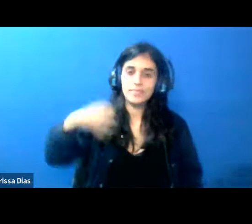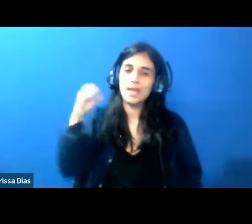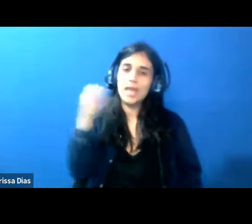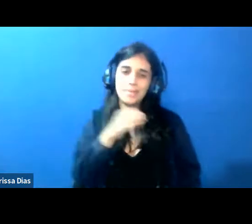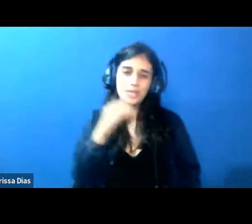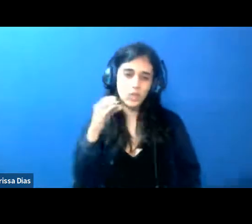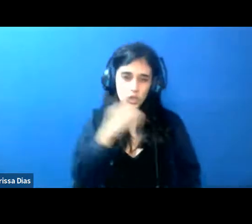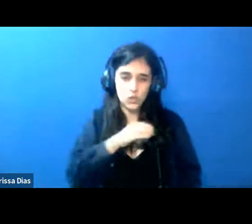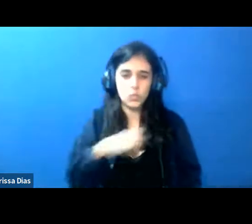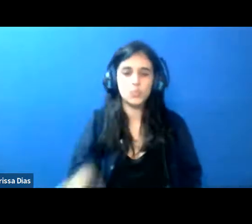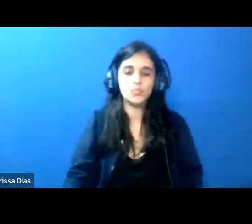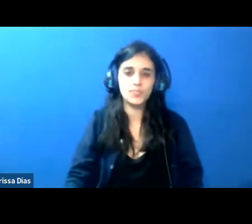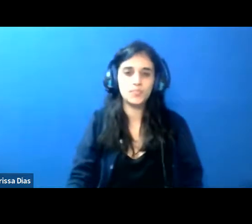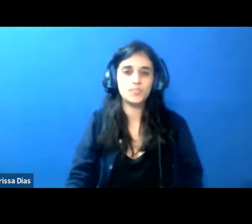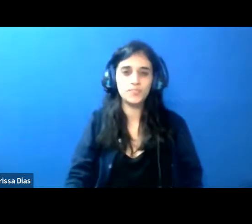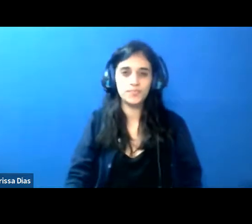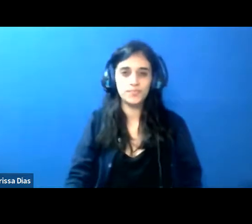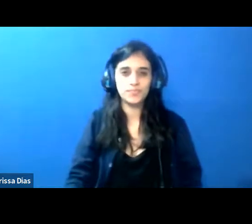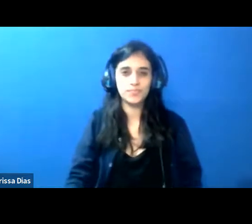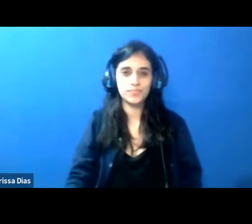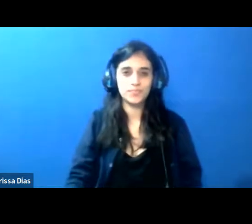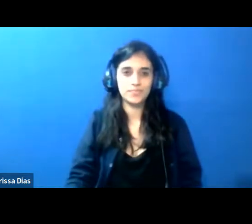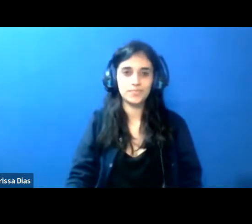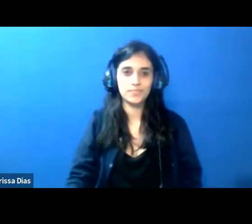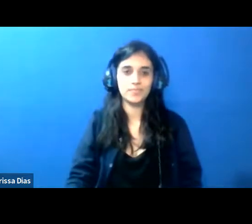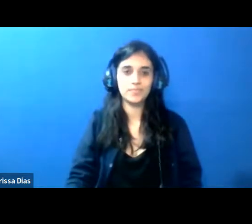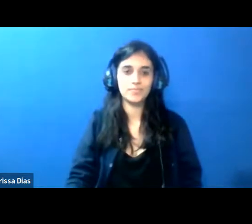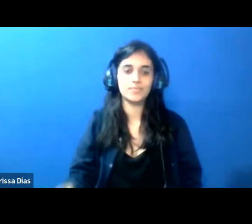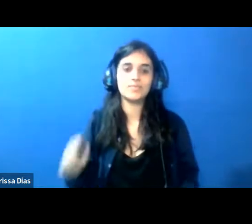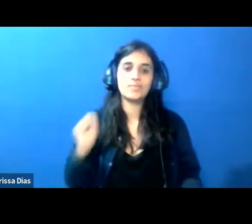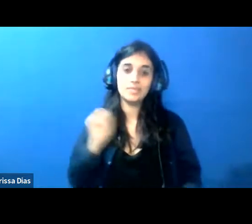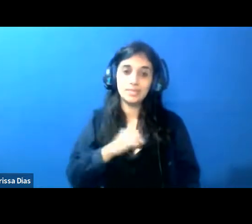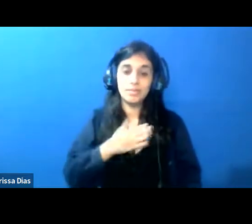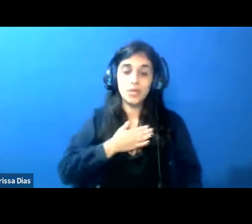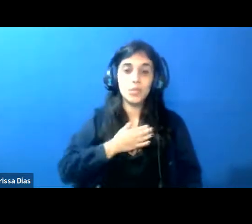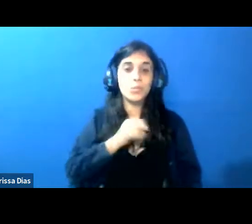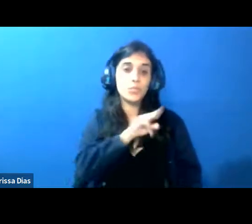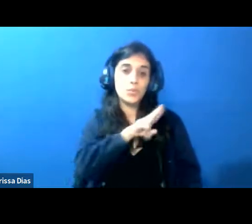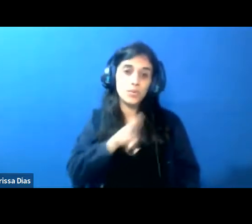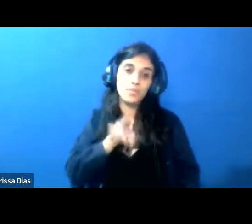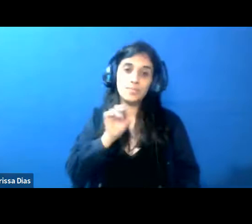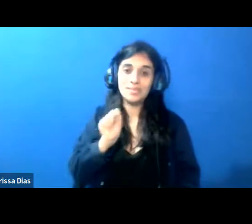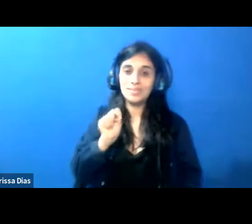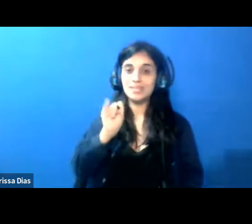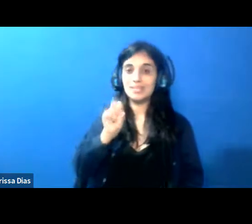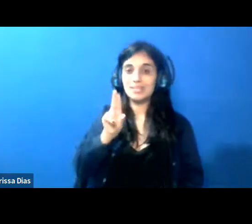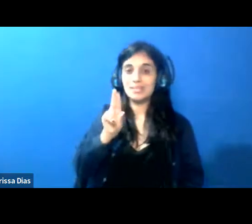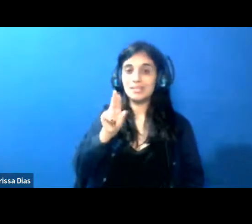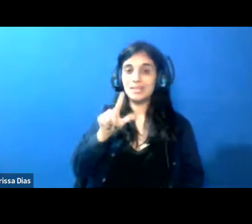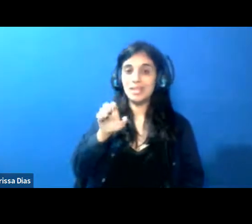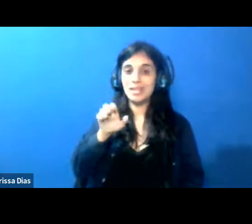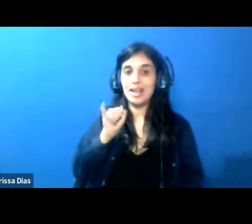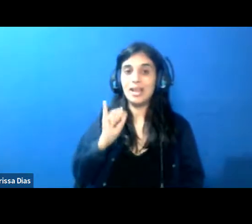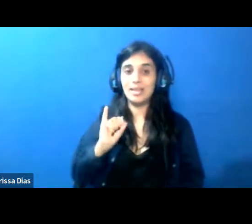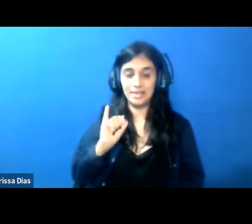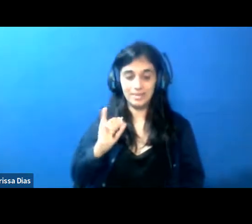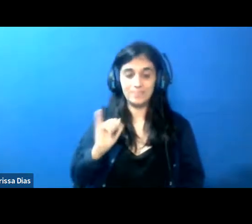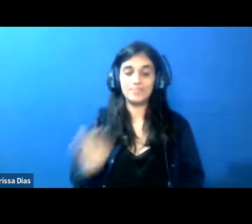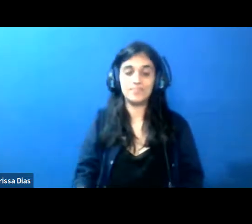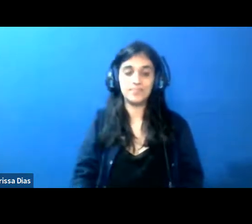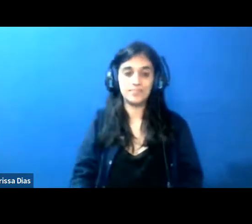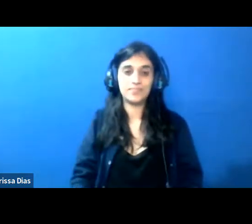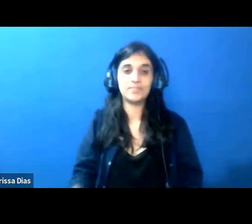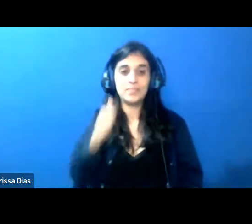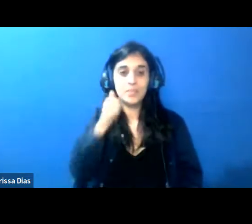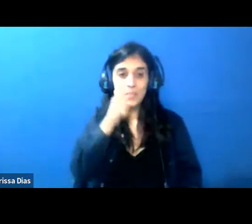brevemente, dizendo que sim, eu sou a Cirlei Antoninha Croce Gasparetto, né? Sou uma